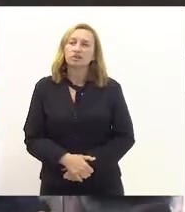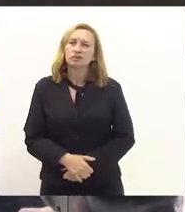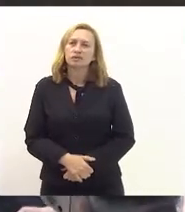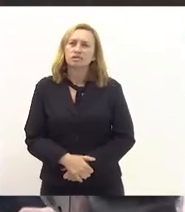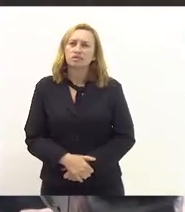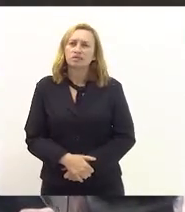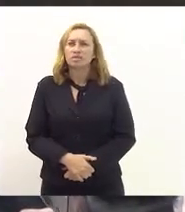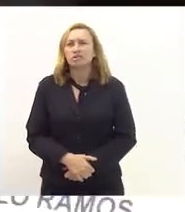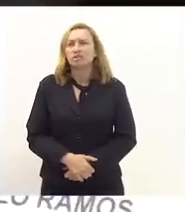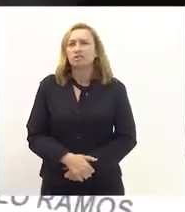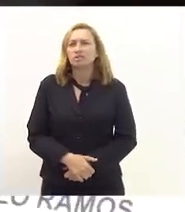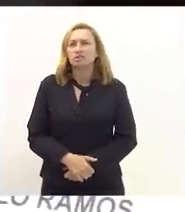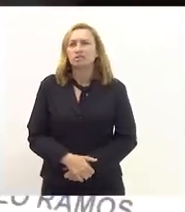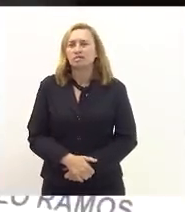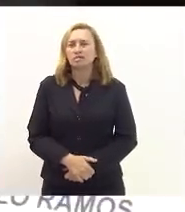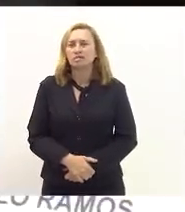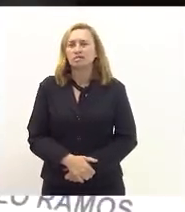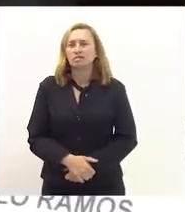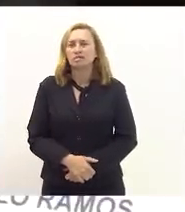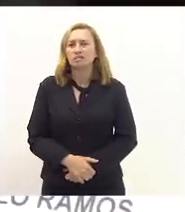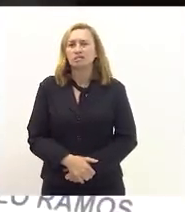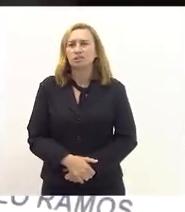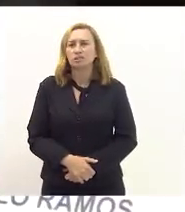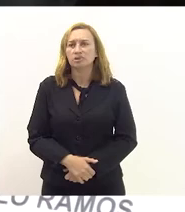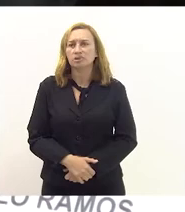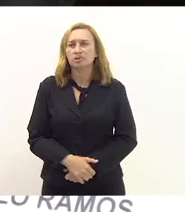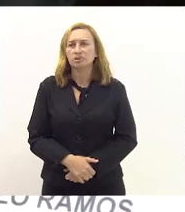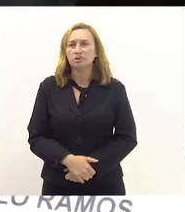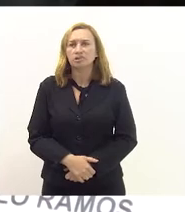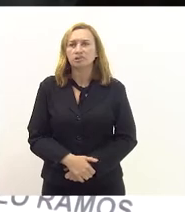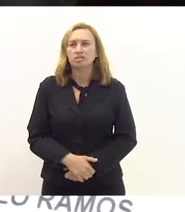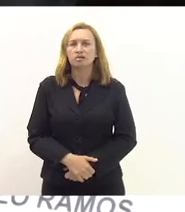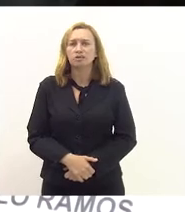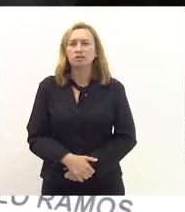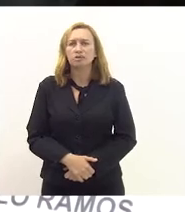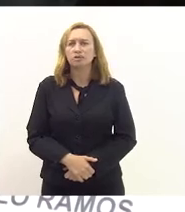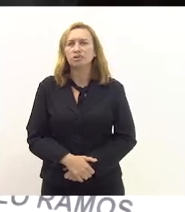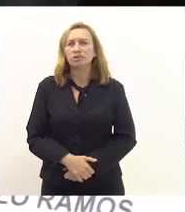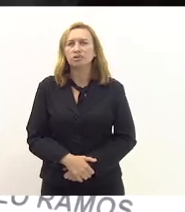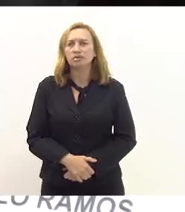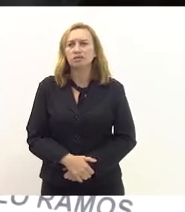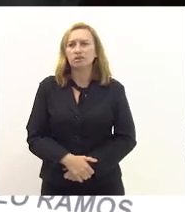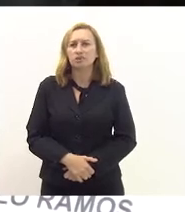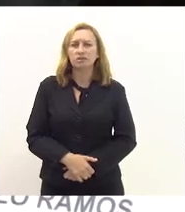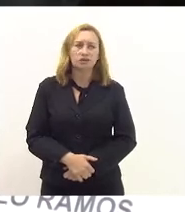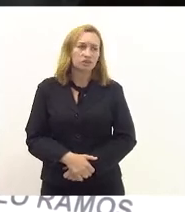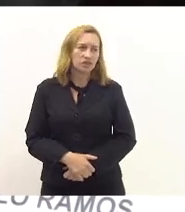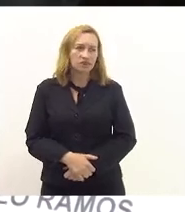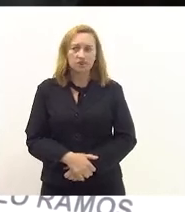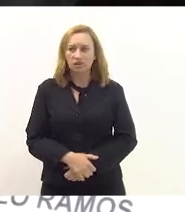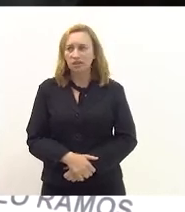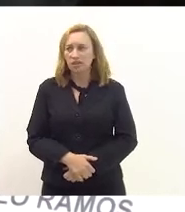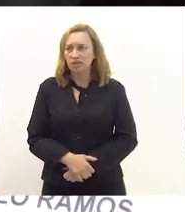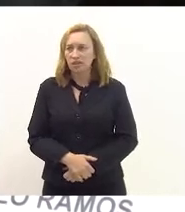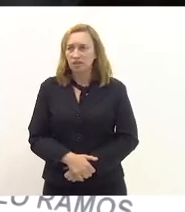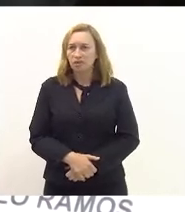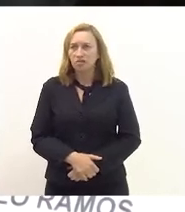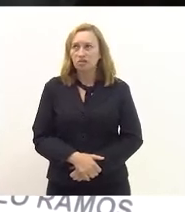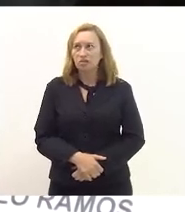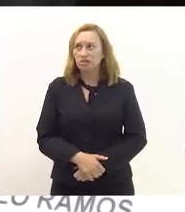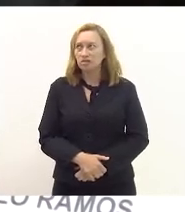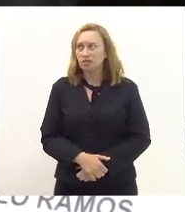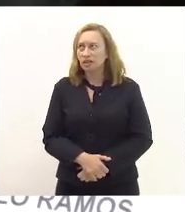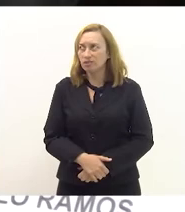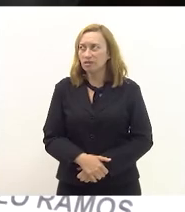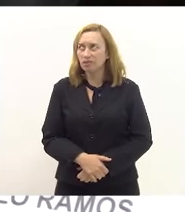Tenha que sair, pelo menos, com aquele Brizola Vive, que tem aquele símbolo do Brizola Vive. Sabe por quê? Porque o